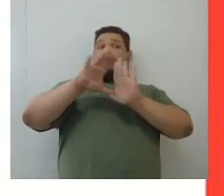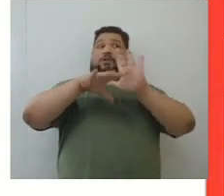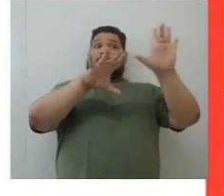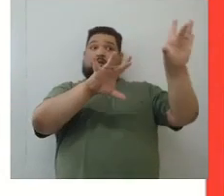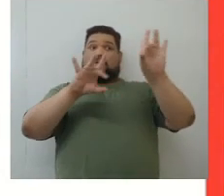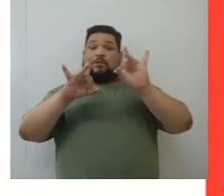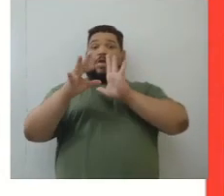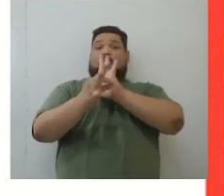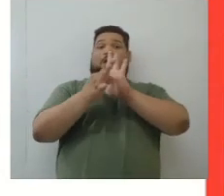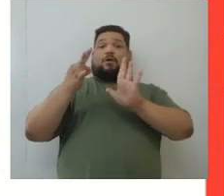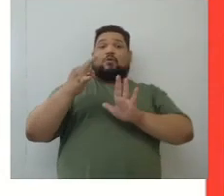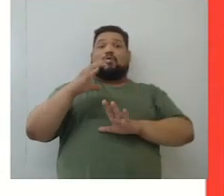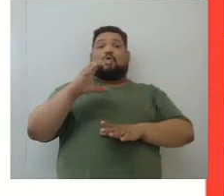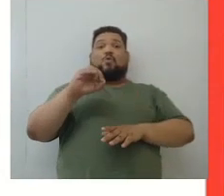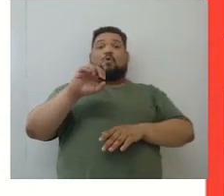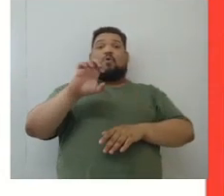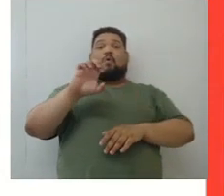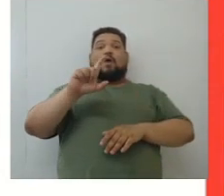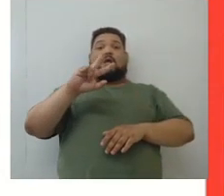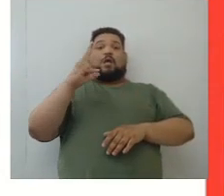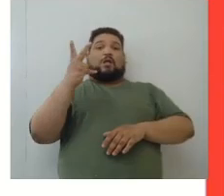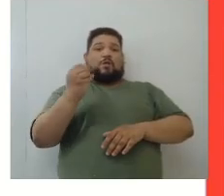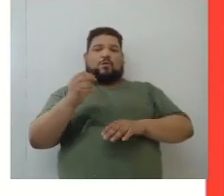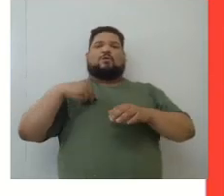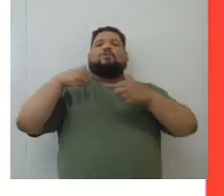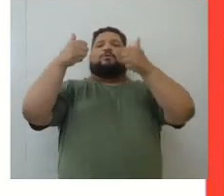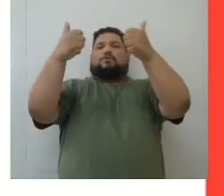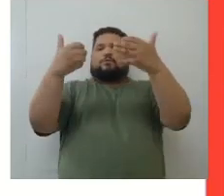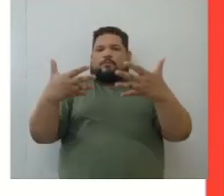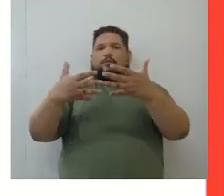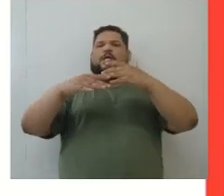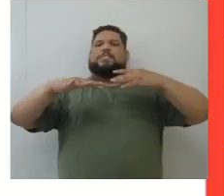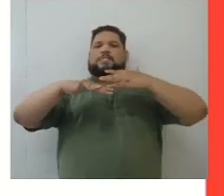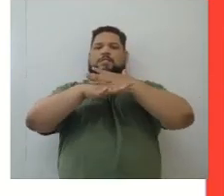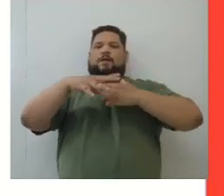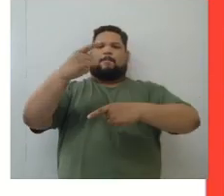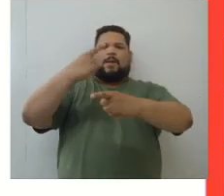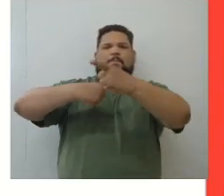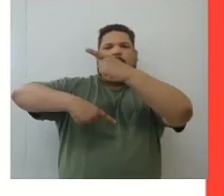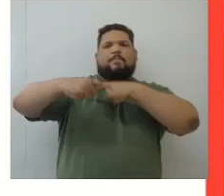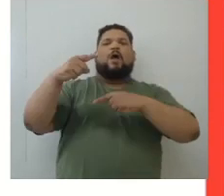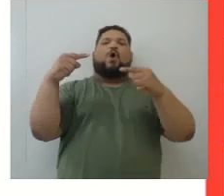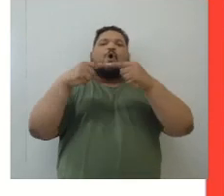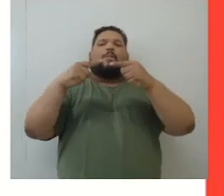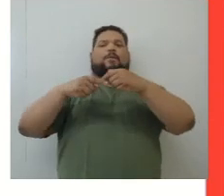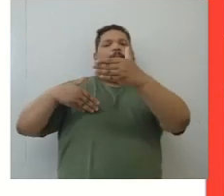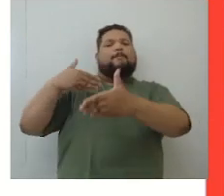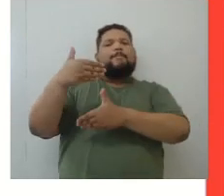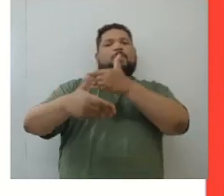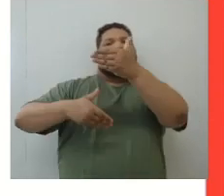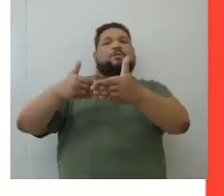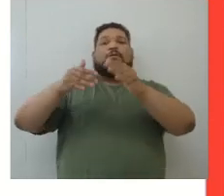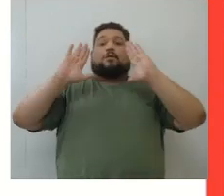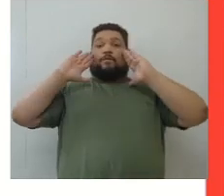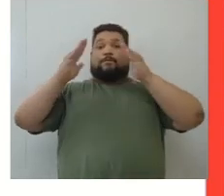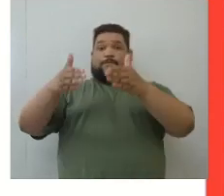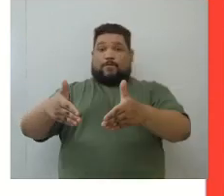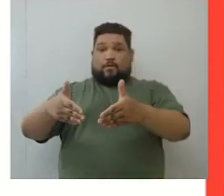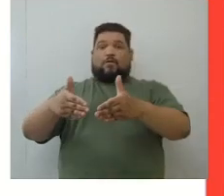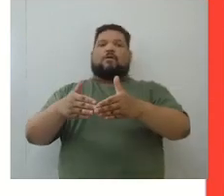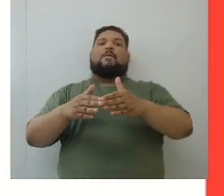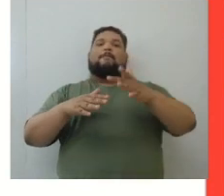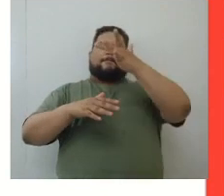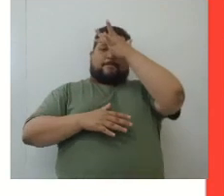Coelho que fala sobre isso. E ele diz que a urbanização deve ser entendida como um processo que resulta principalmente da transferência